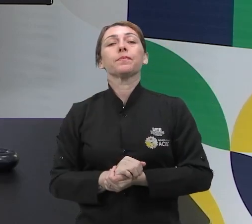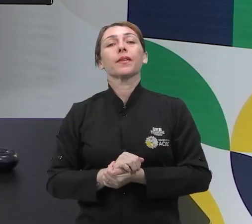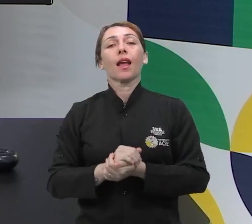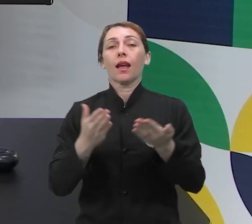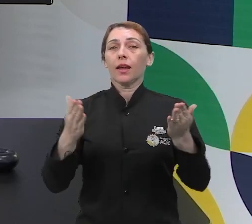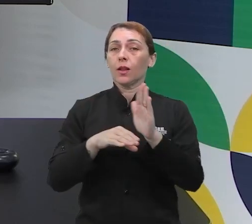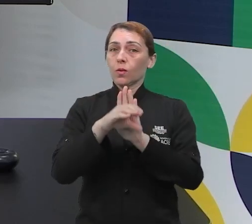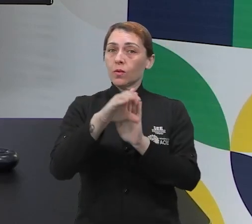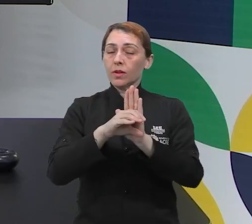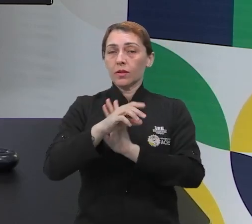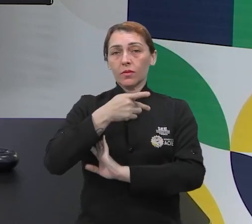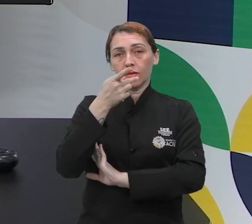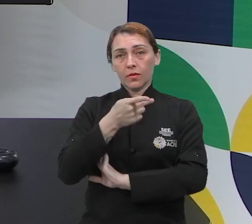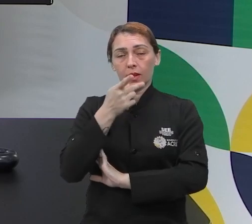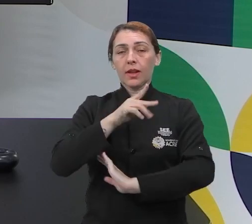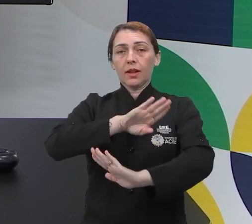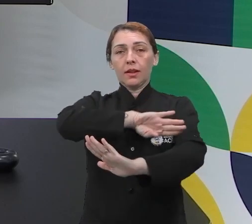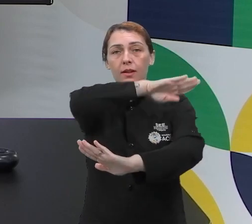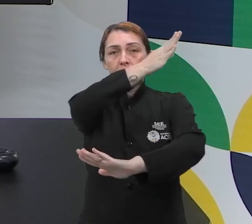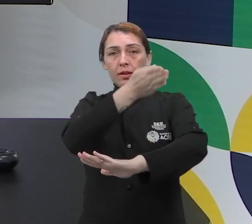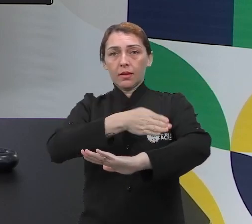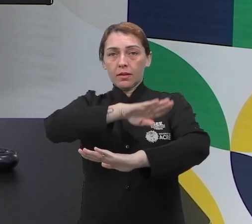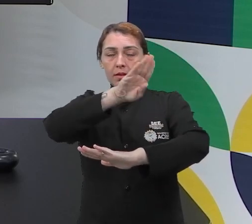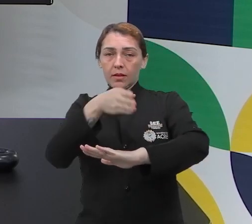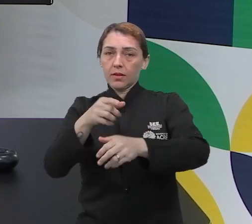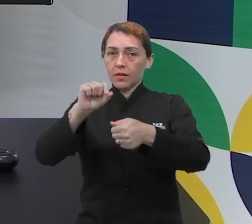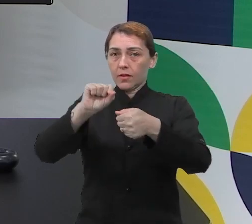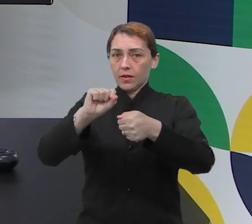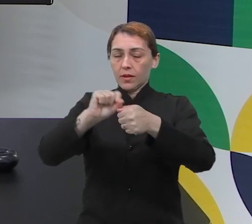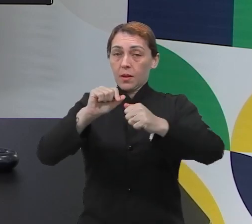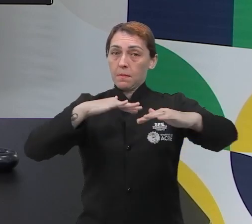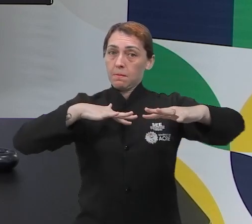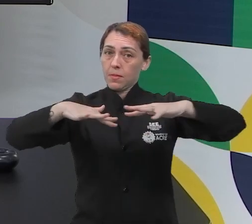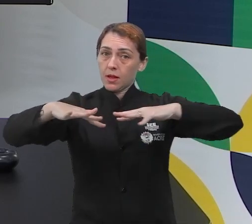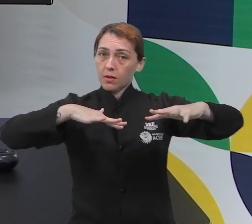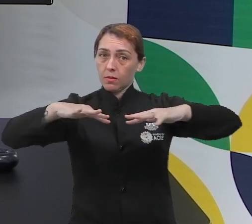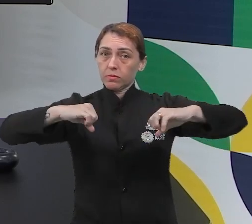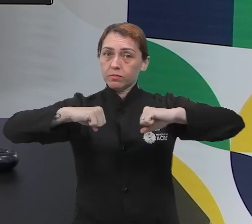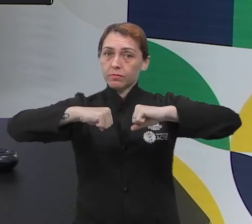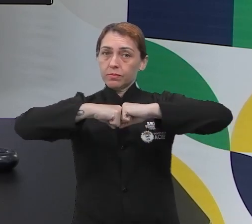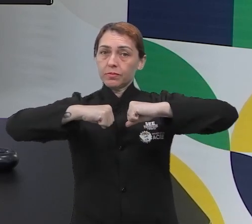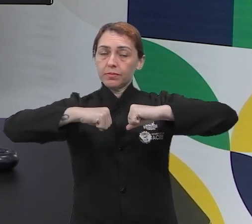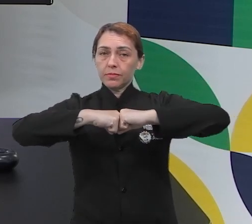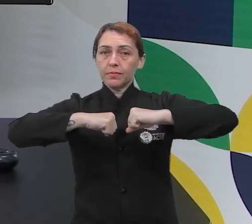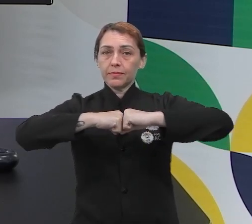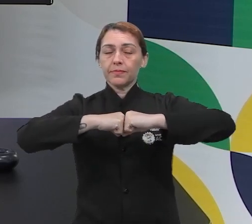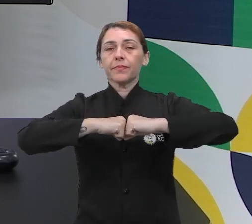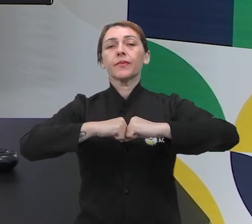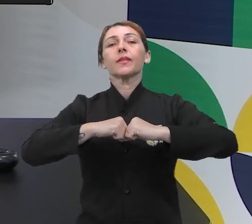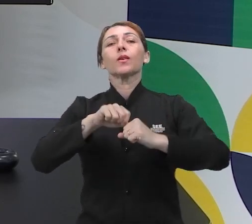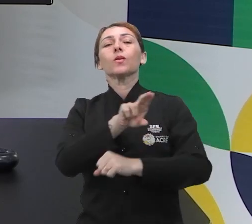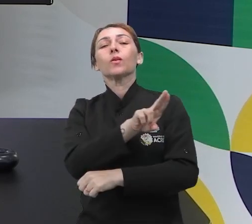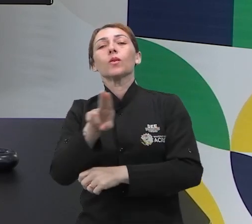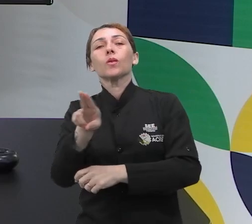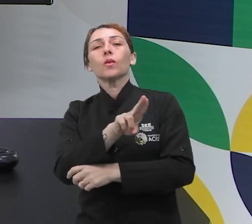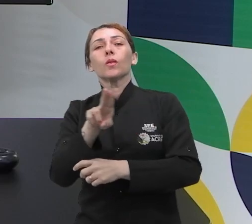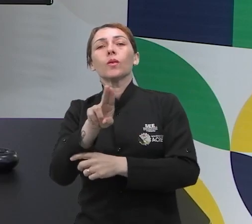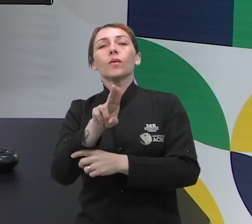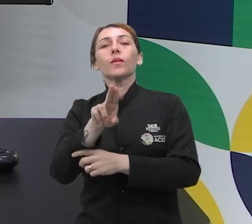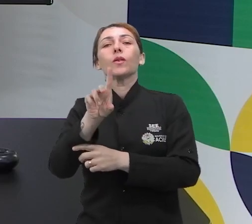no conceito fala, as montanhas elas são formadas pelos movimentos das placas tectônicas, chamados